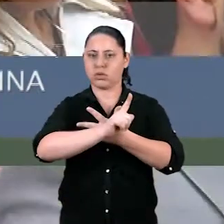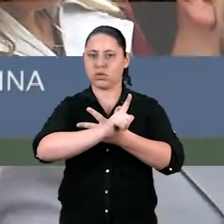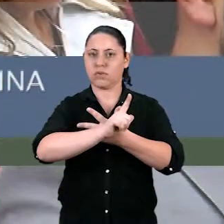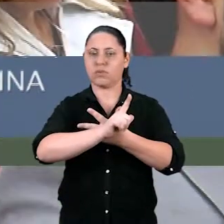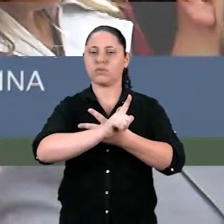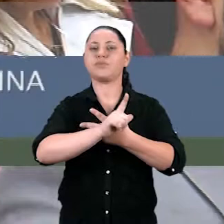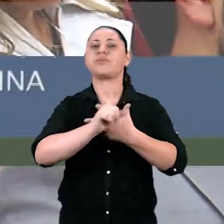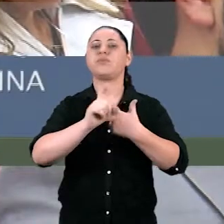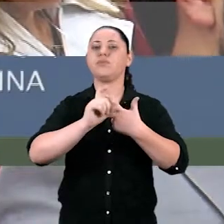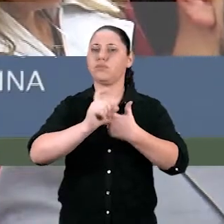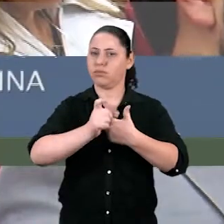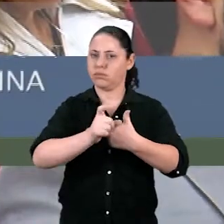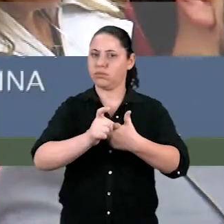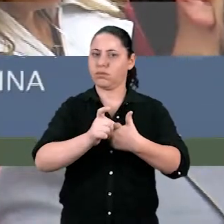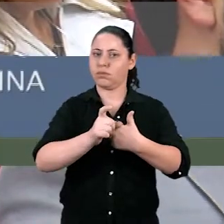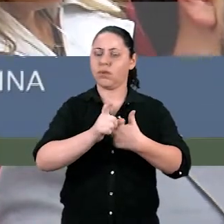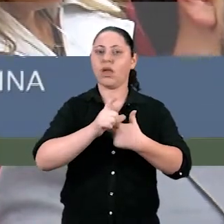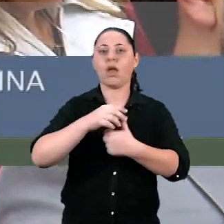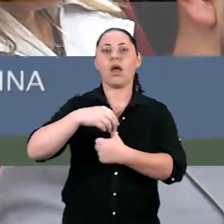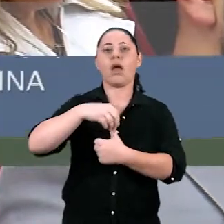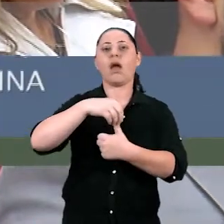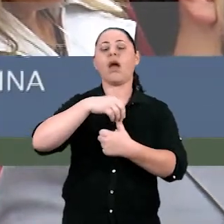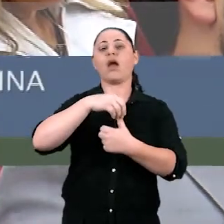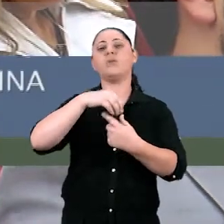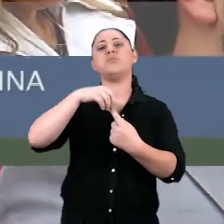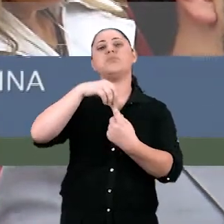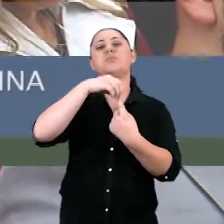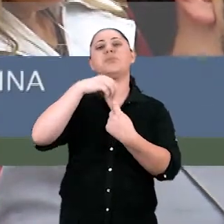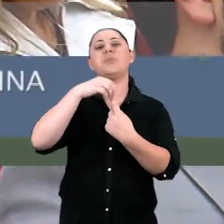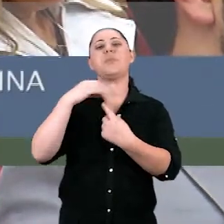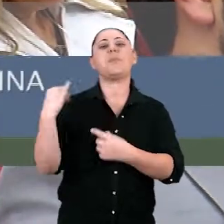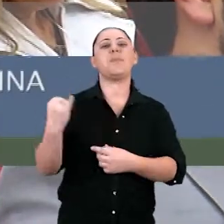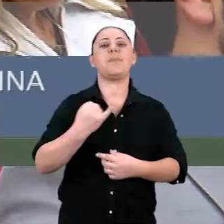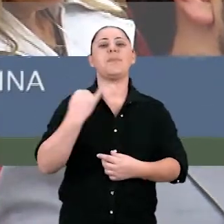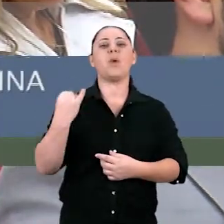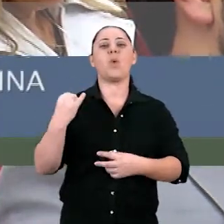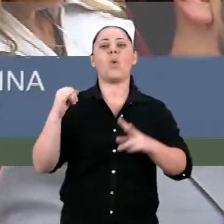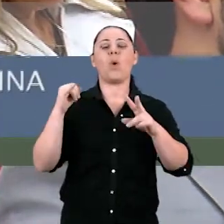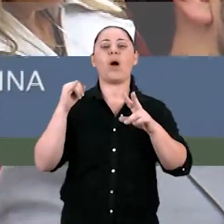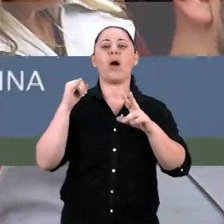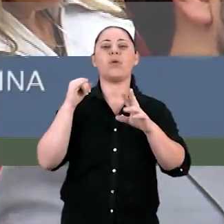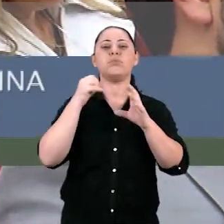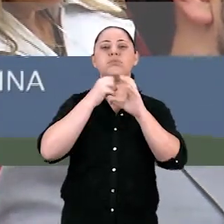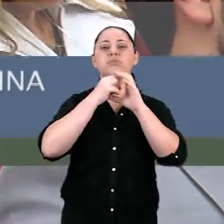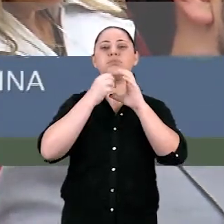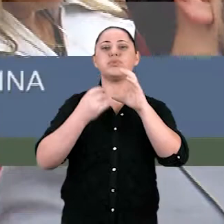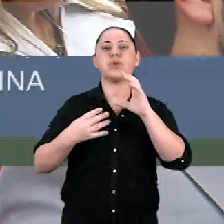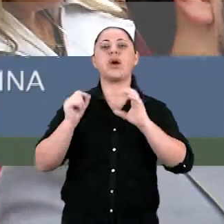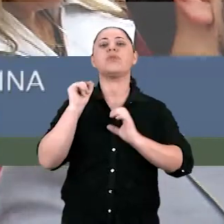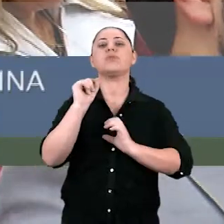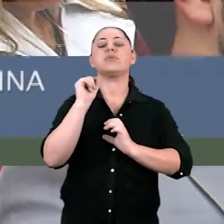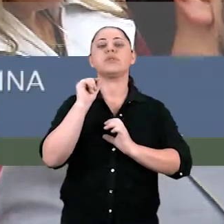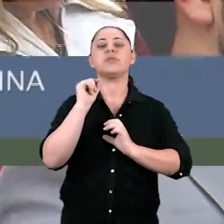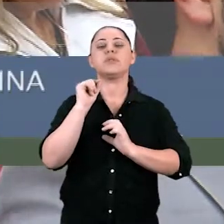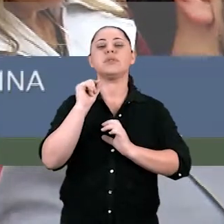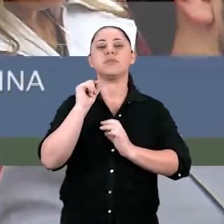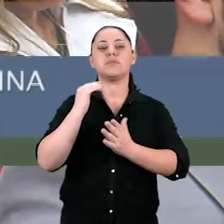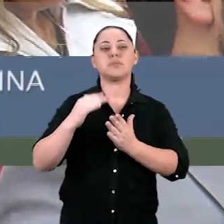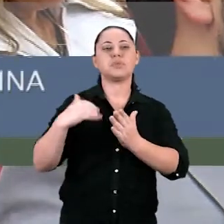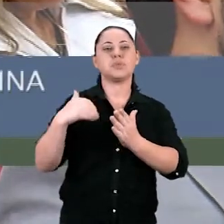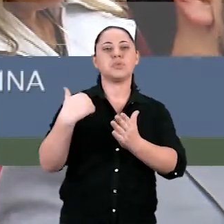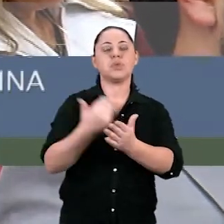principais características do sistema presidencialista é que a sobrevivência do chefe do Poder Executivo